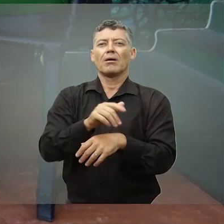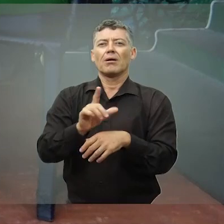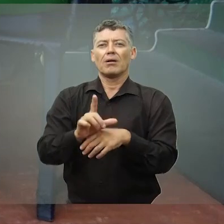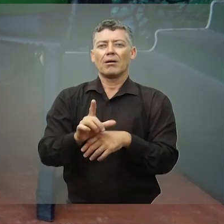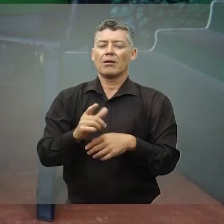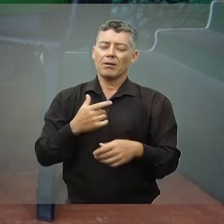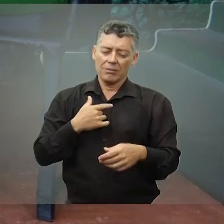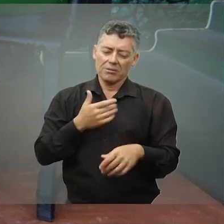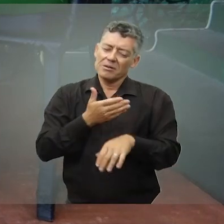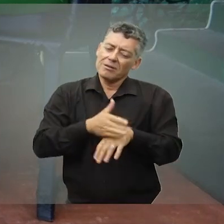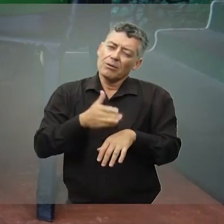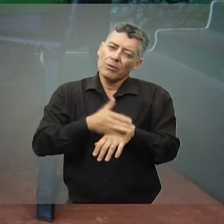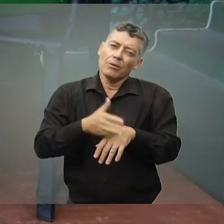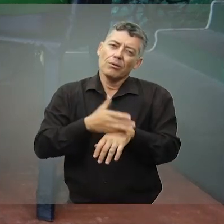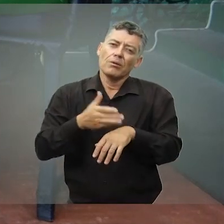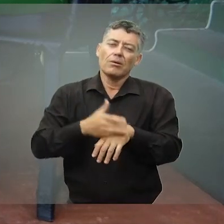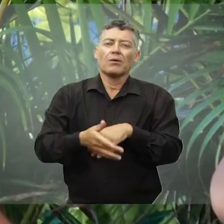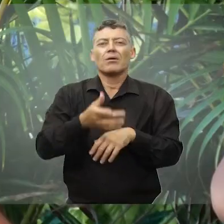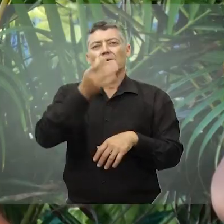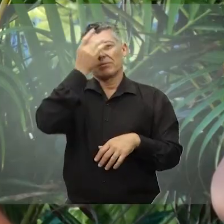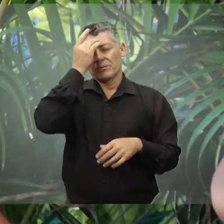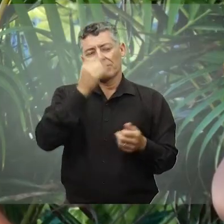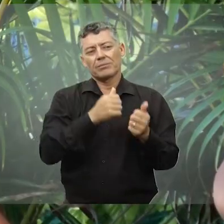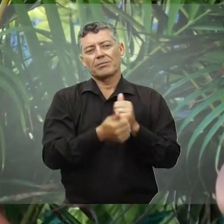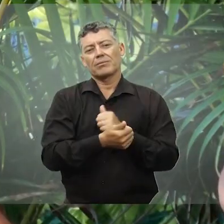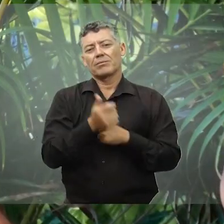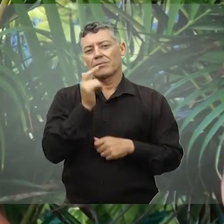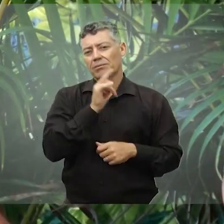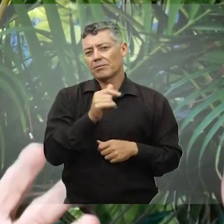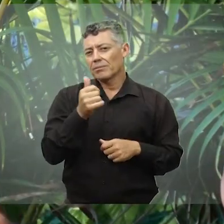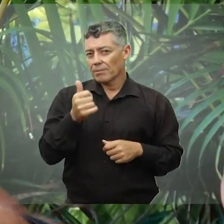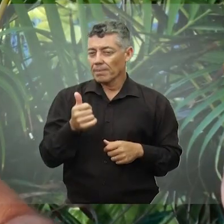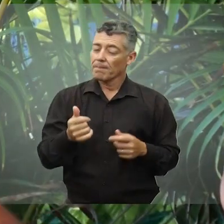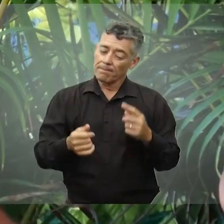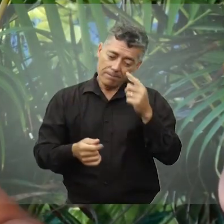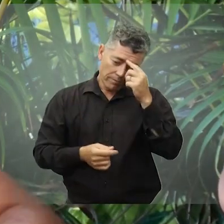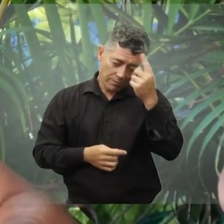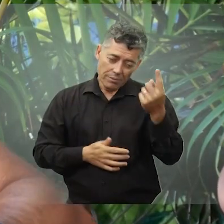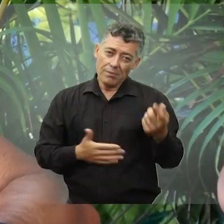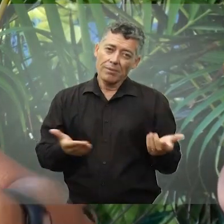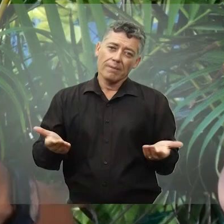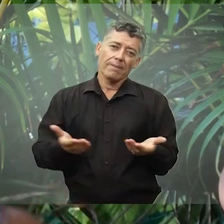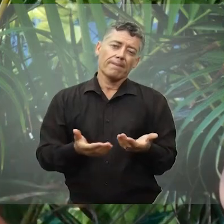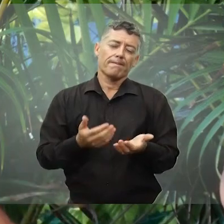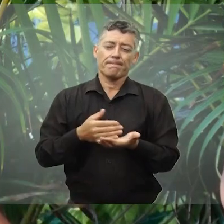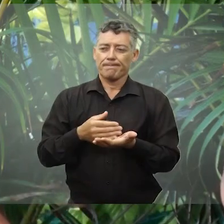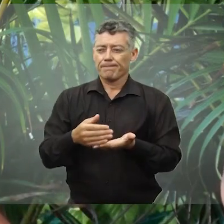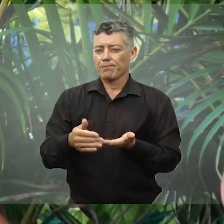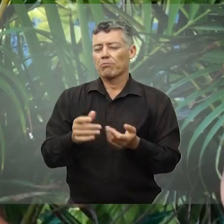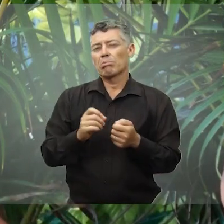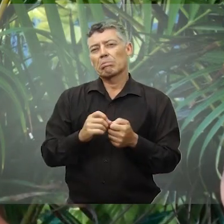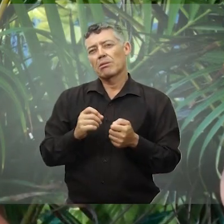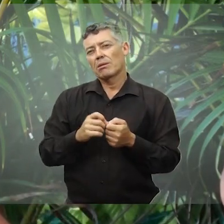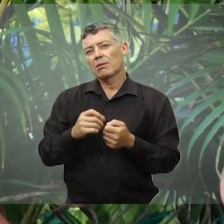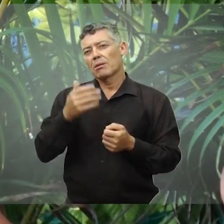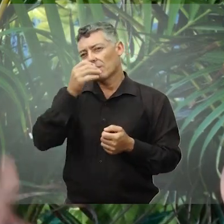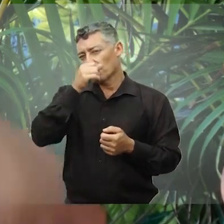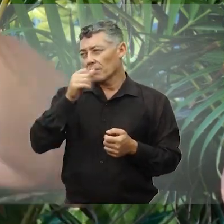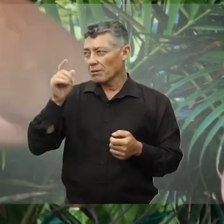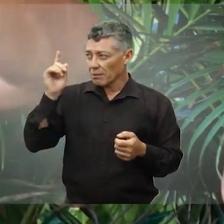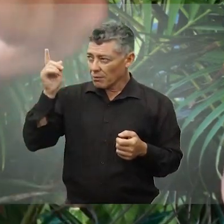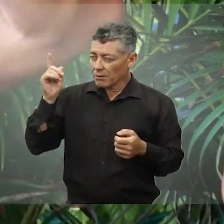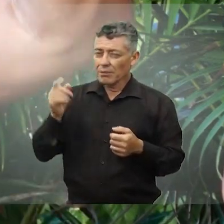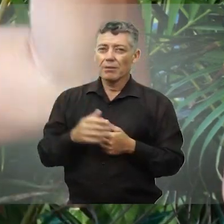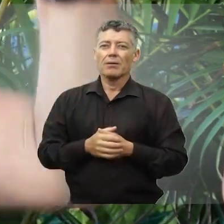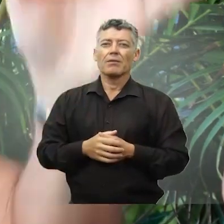um praticante do esporte. Aí ele falou, pronto, vamos criar. Aí começamos, aí fizemos o Carnaval de Salvador,